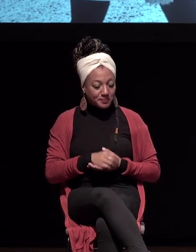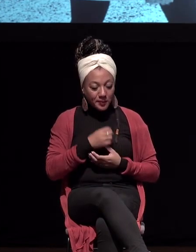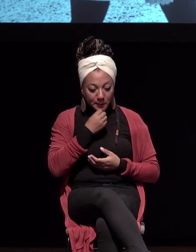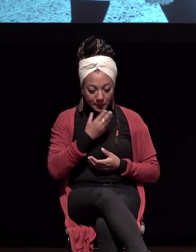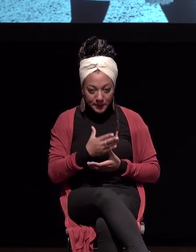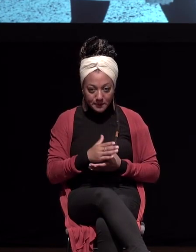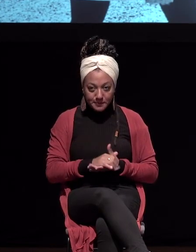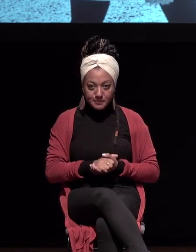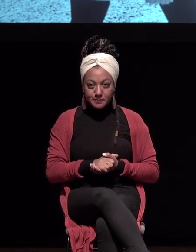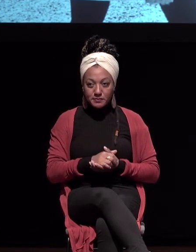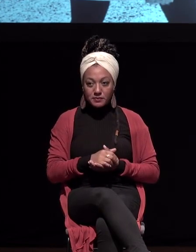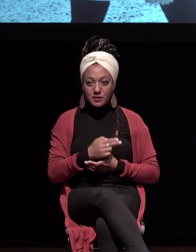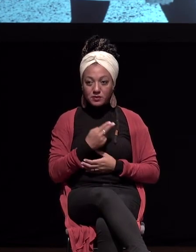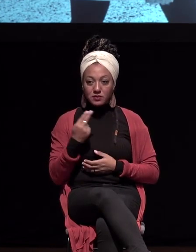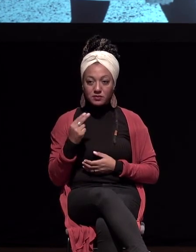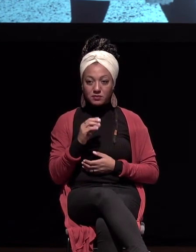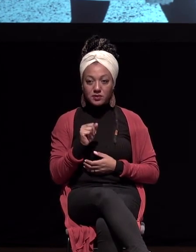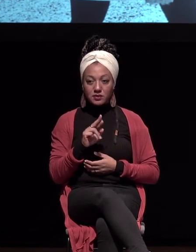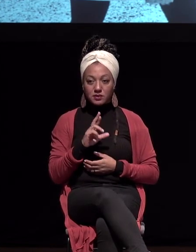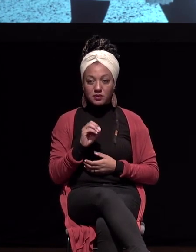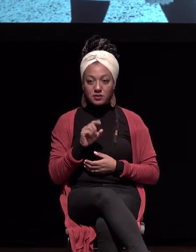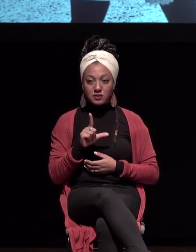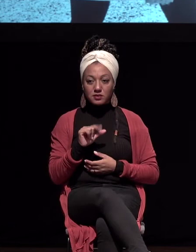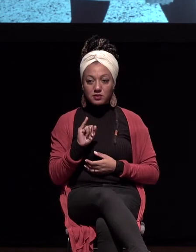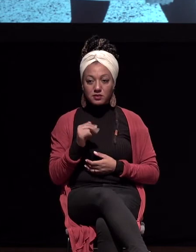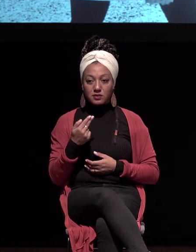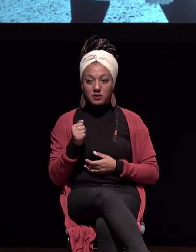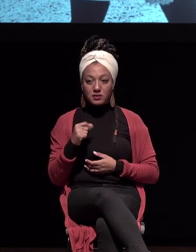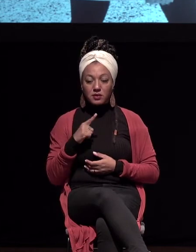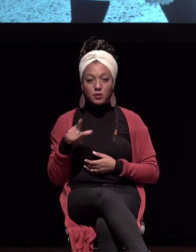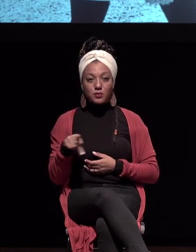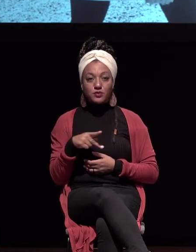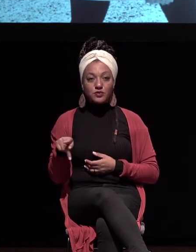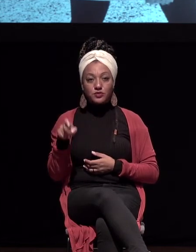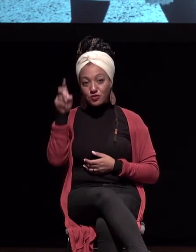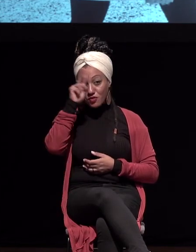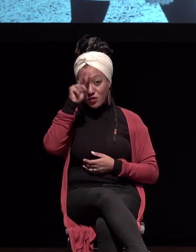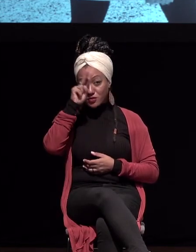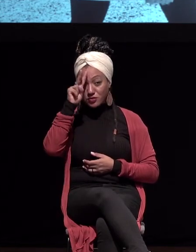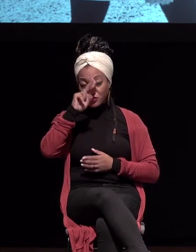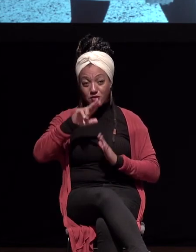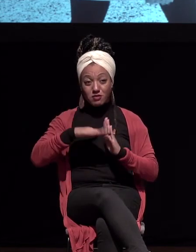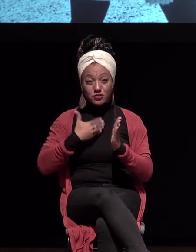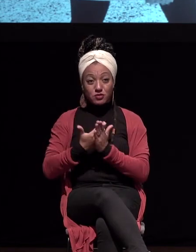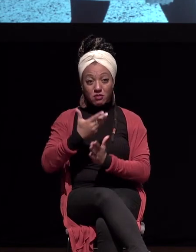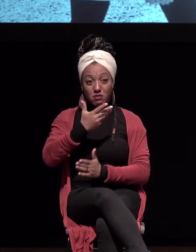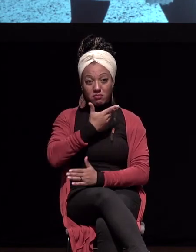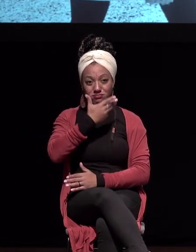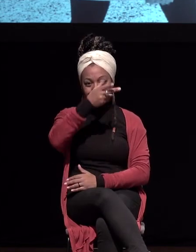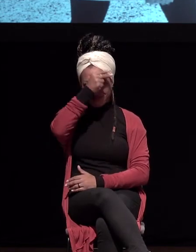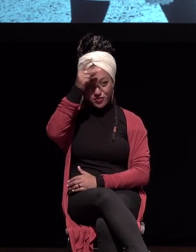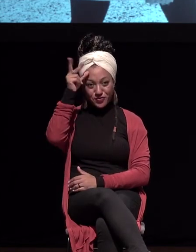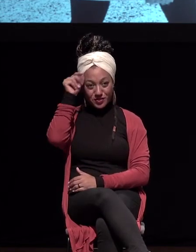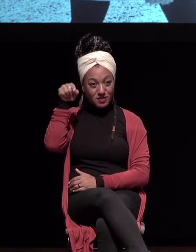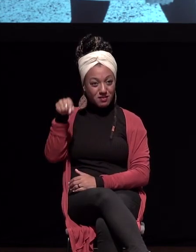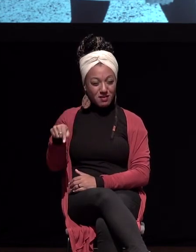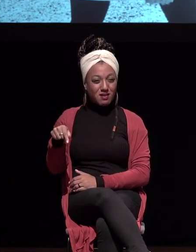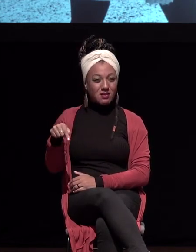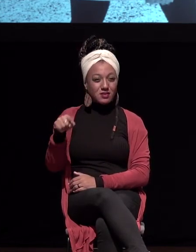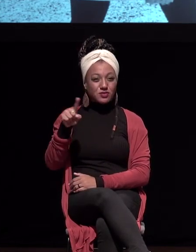Bom, eu sou a Carolina, sou professora de História da Rede Pública, no bairro de Brasilândia, onde eu moro